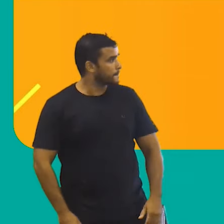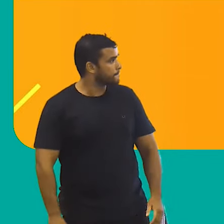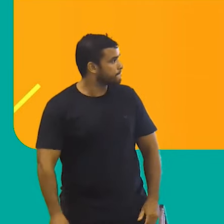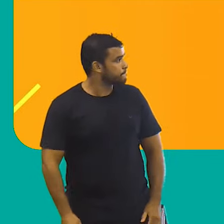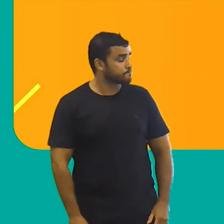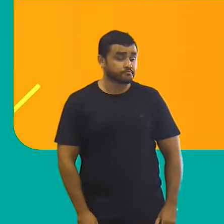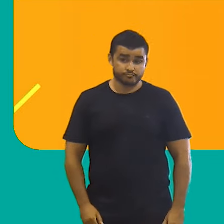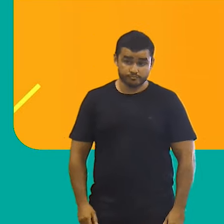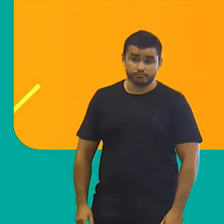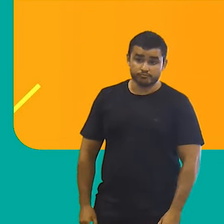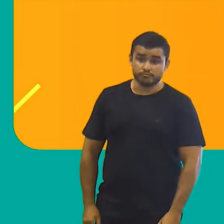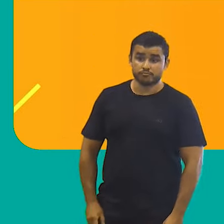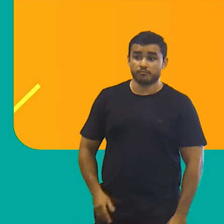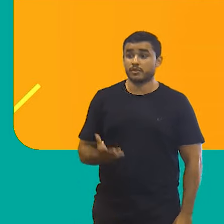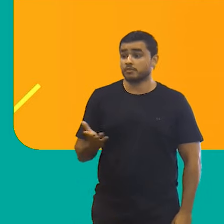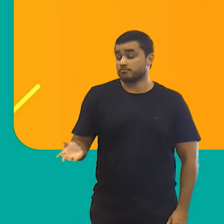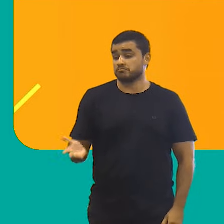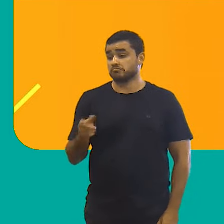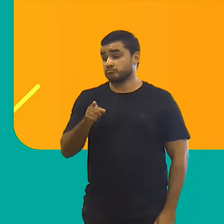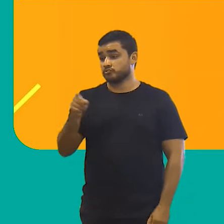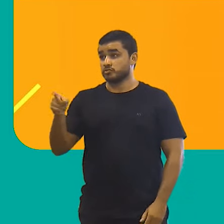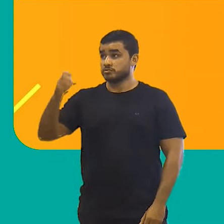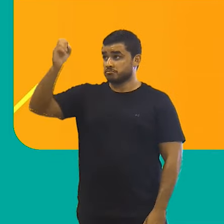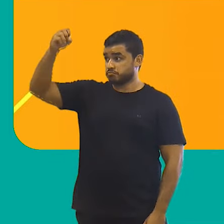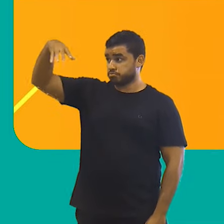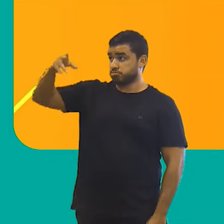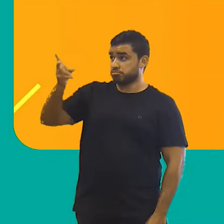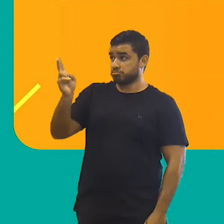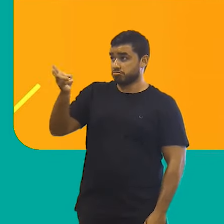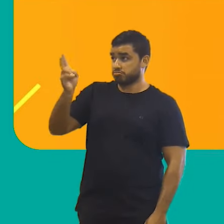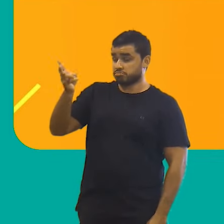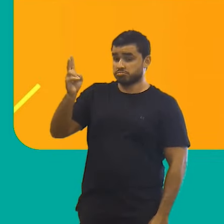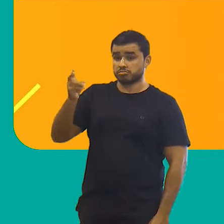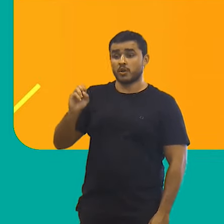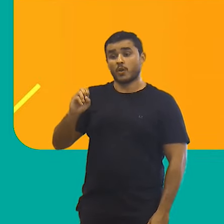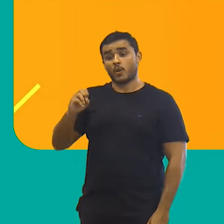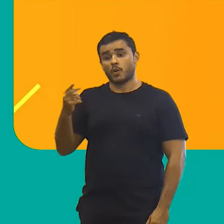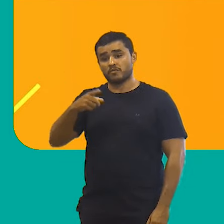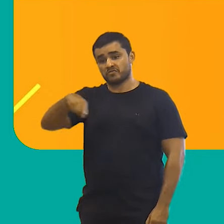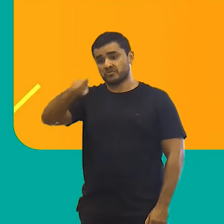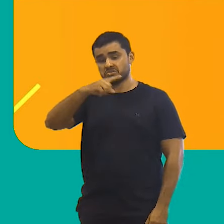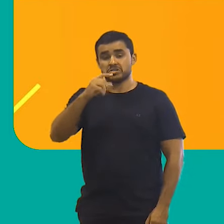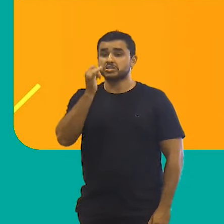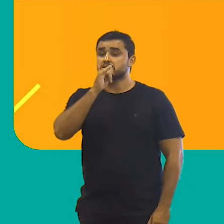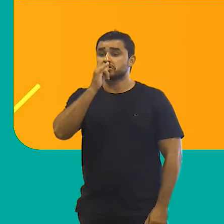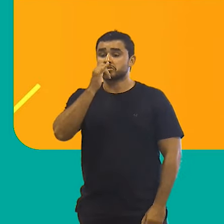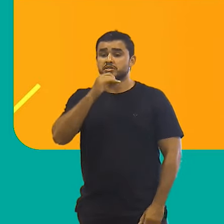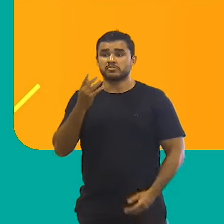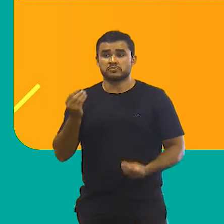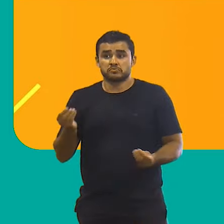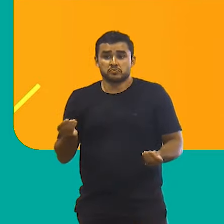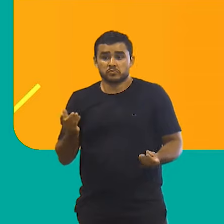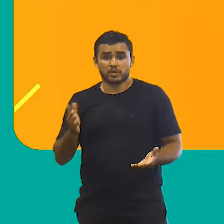tem em casa e de quanto tempo você usa. Professor, eu uso a chapinha durante 24 horas lá em casa.